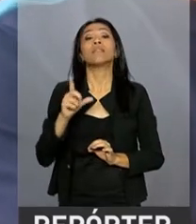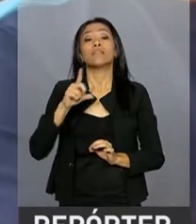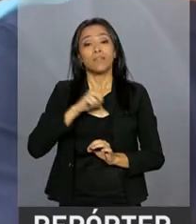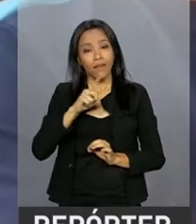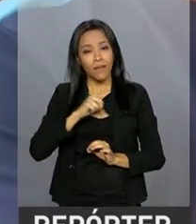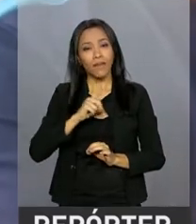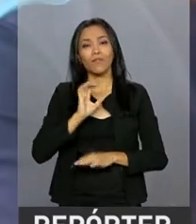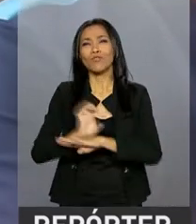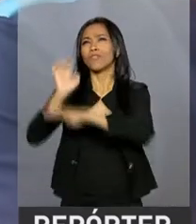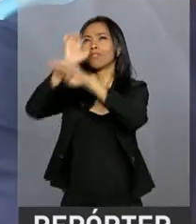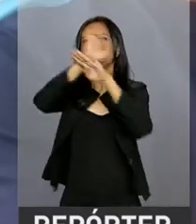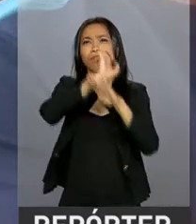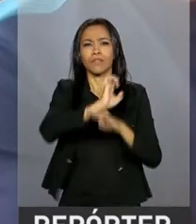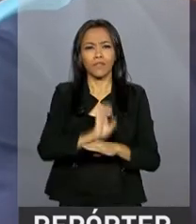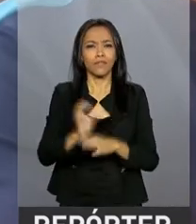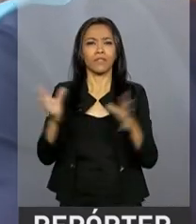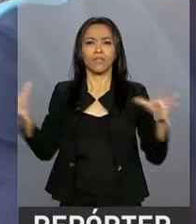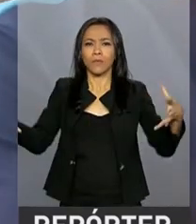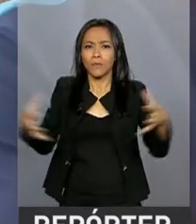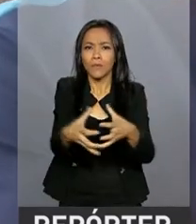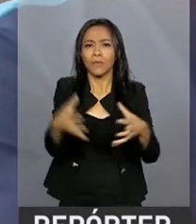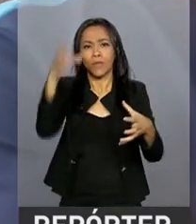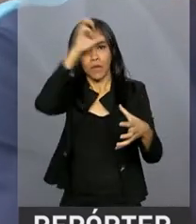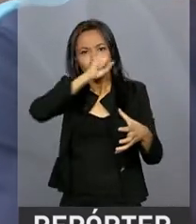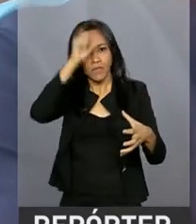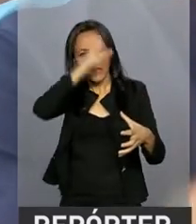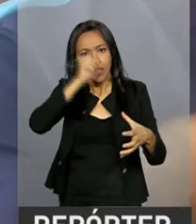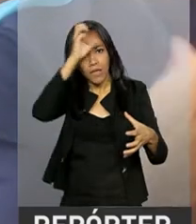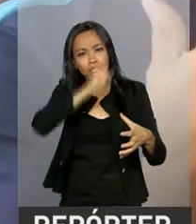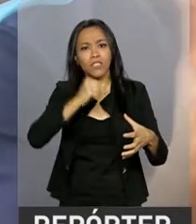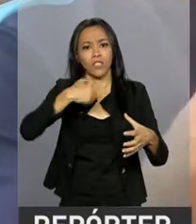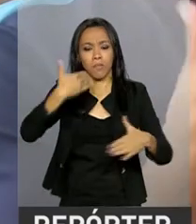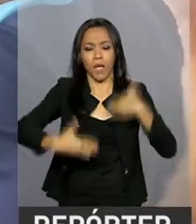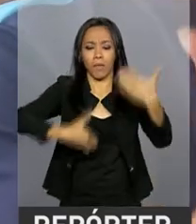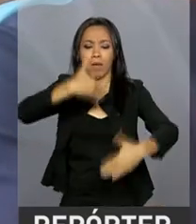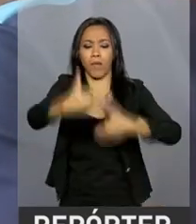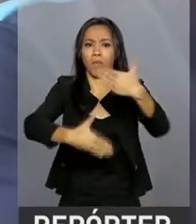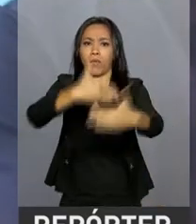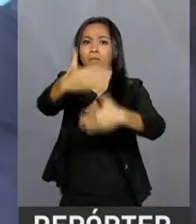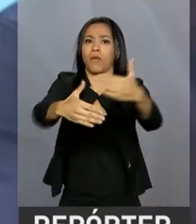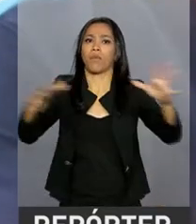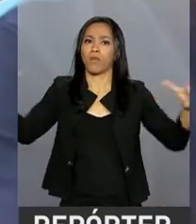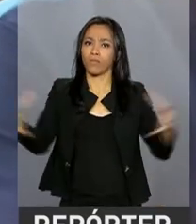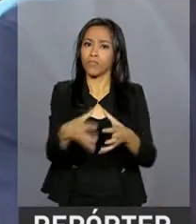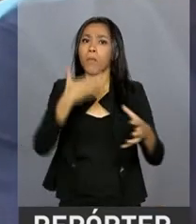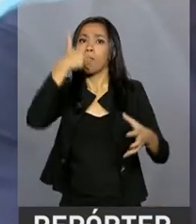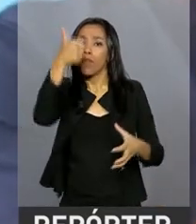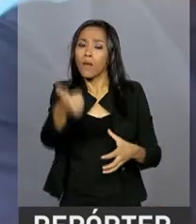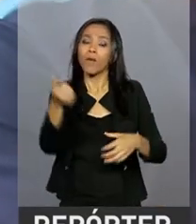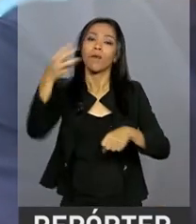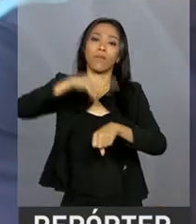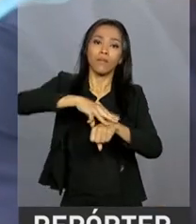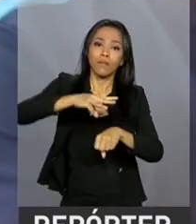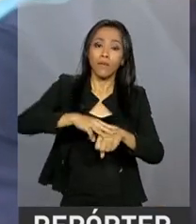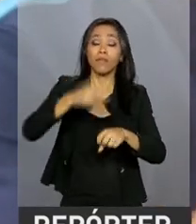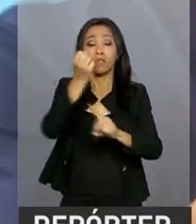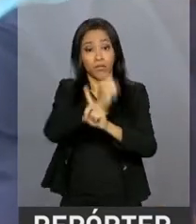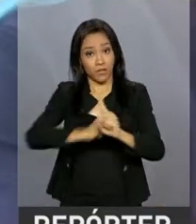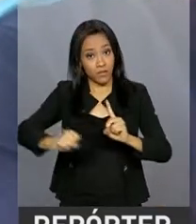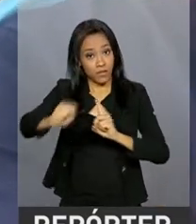estarão de ensino e aprendizagem ea espera realmente acontecer uma matemática meio a uma sociedade